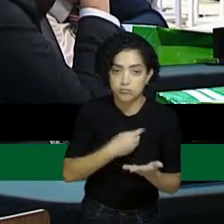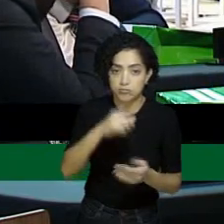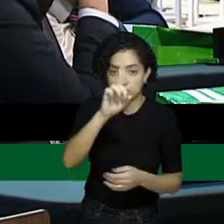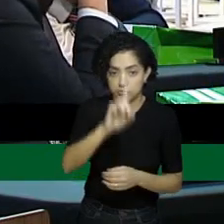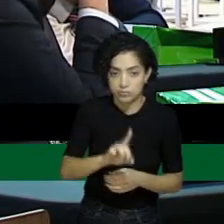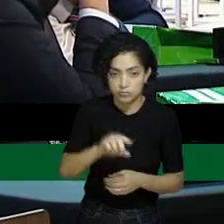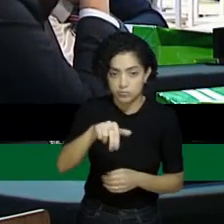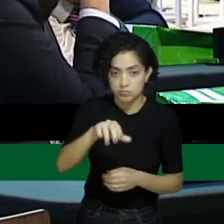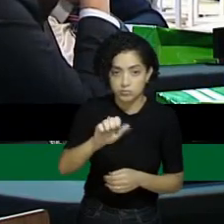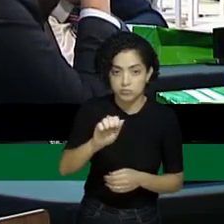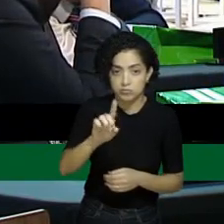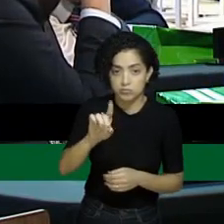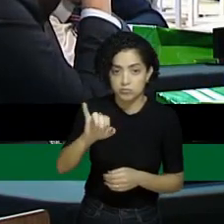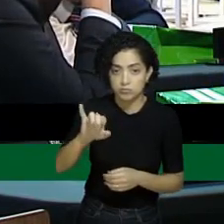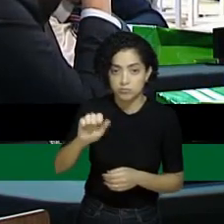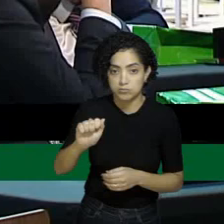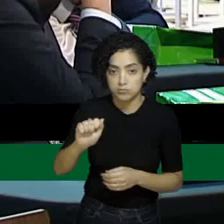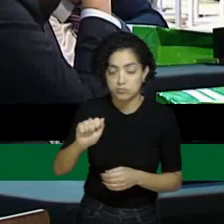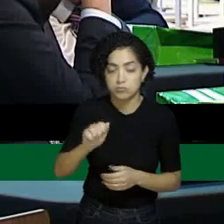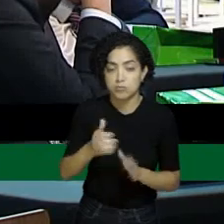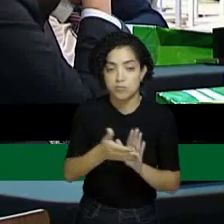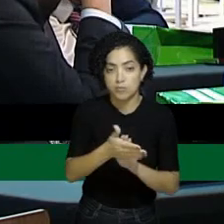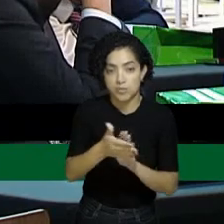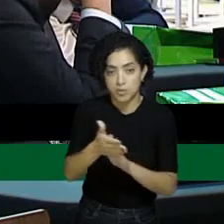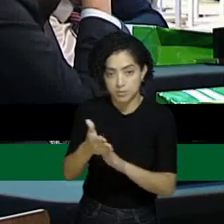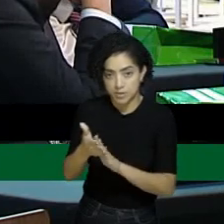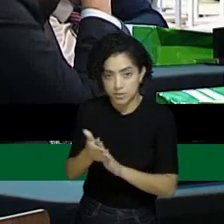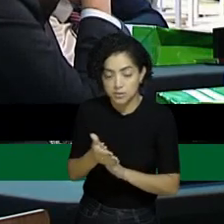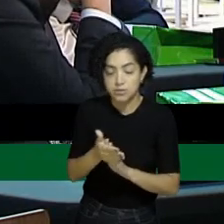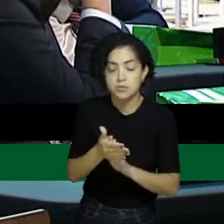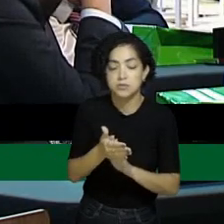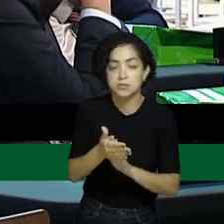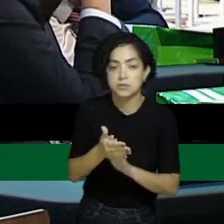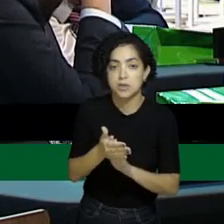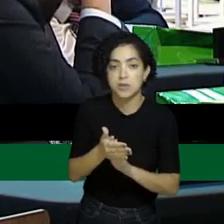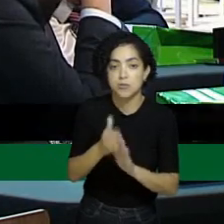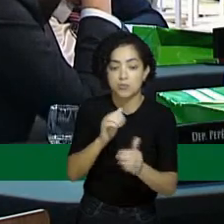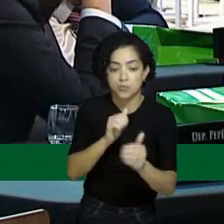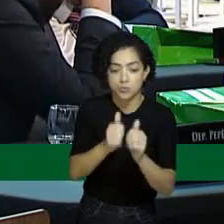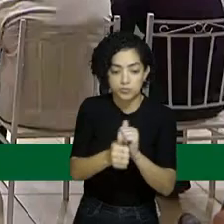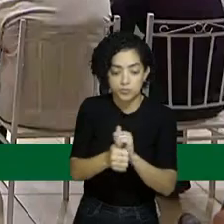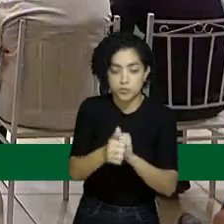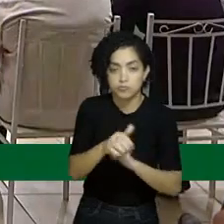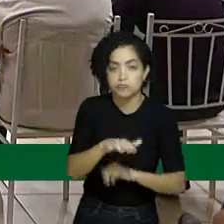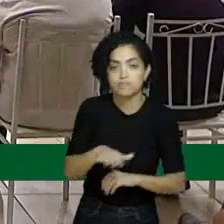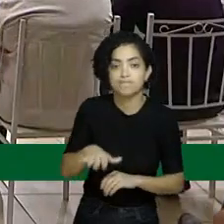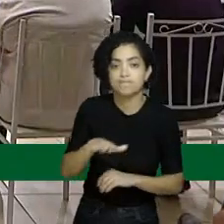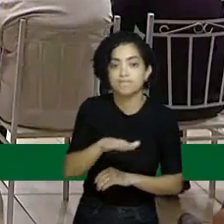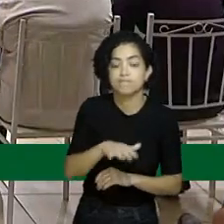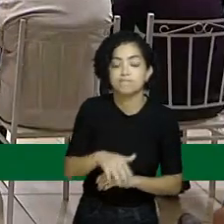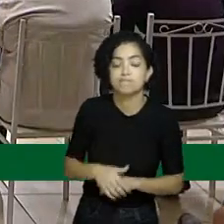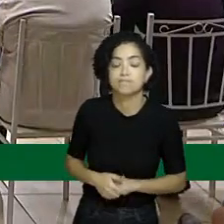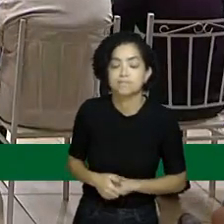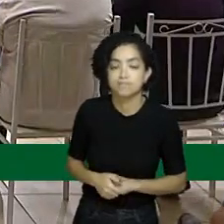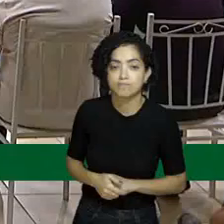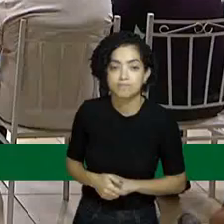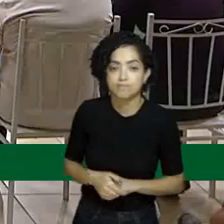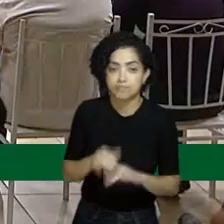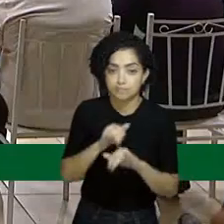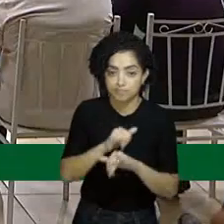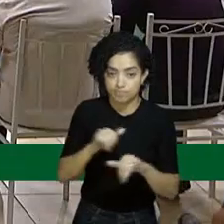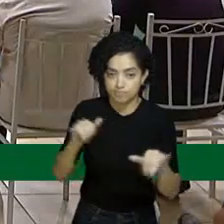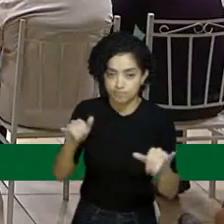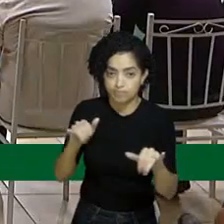Nádia Bonai, apenas para parabenizá-los, que dignificam o esporte aqui da região. Esta presidência comunica e encaminhará